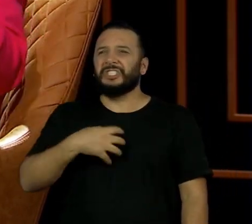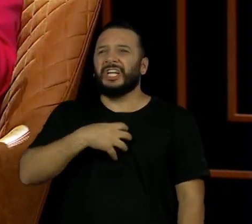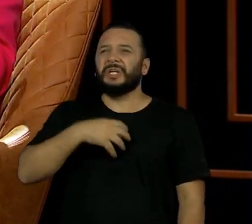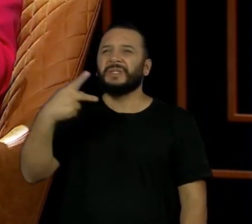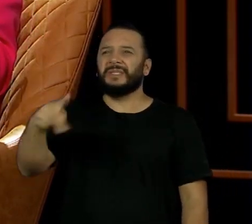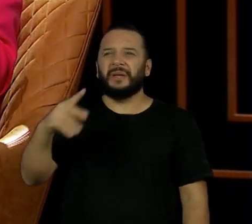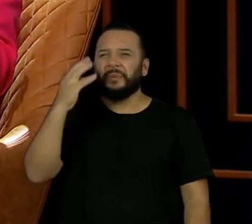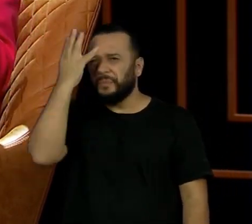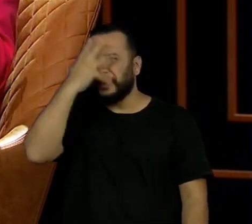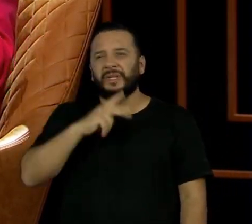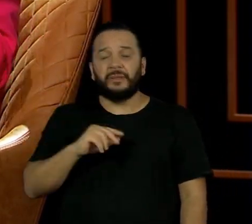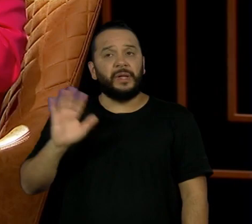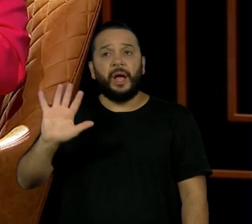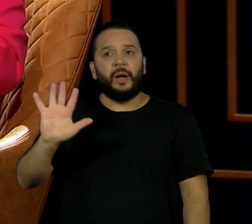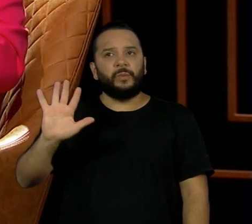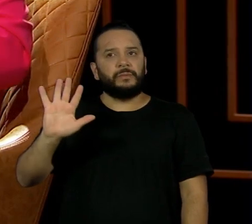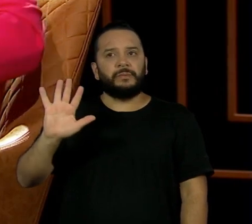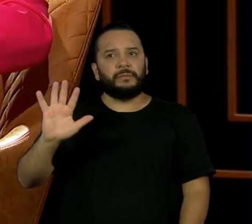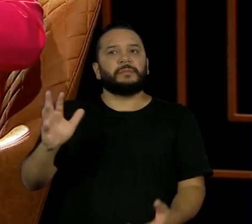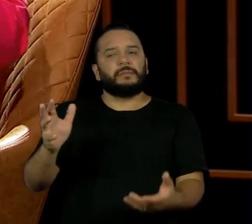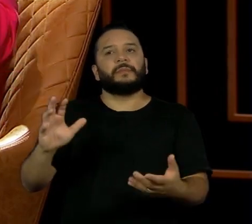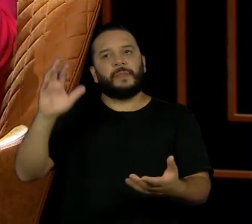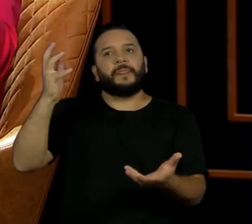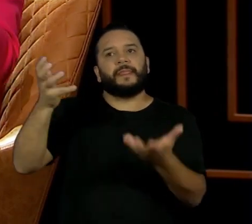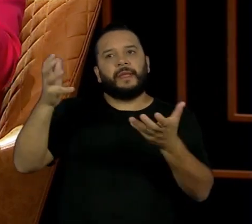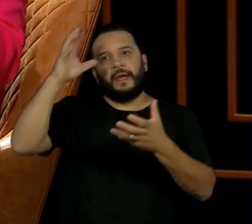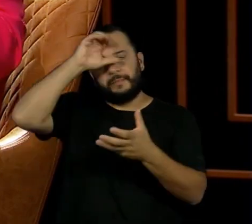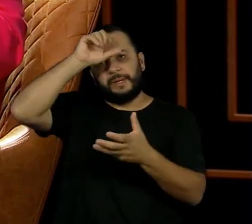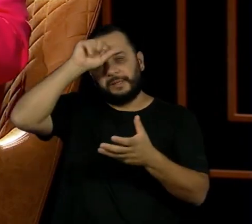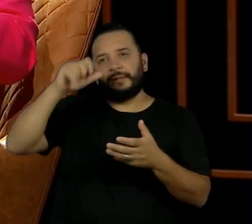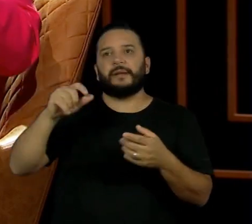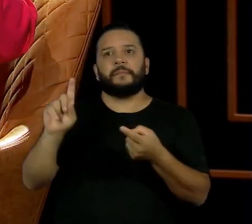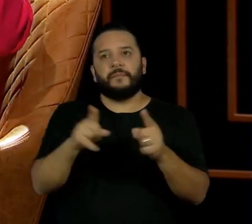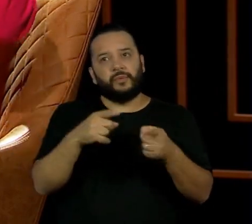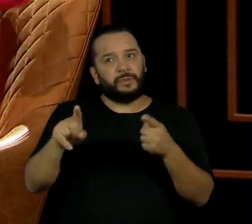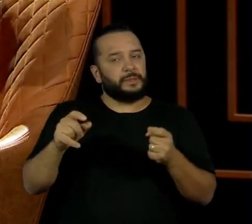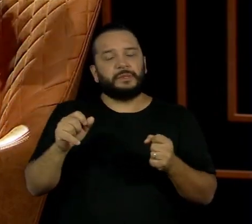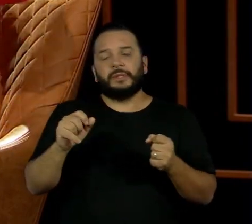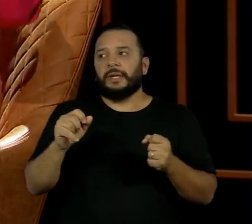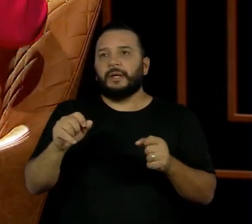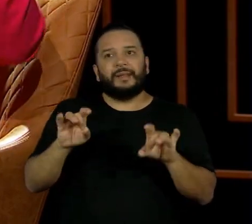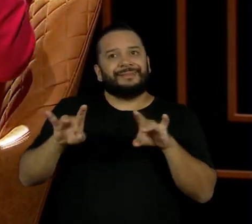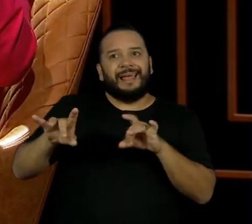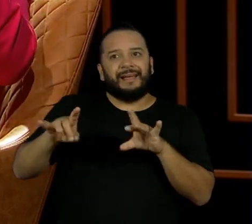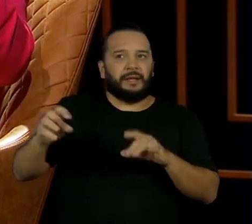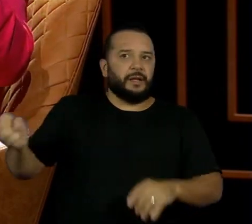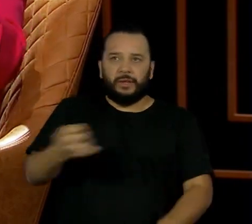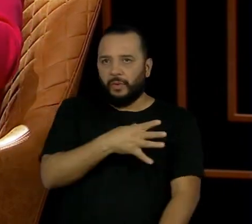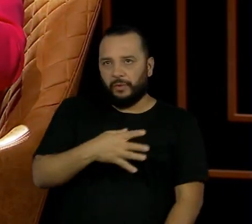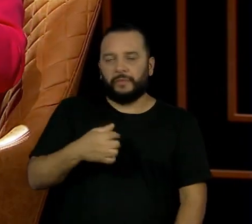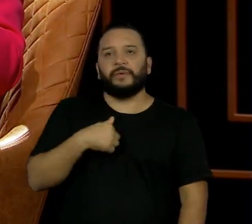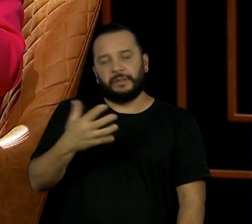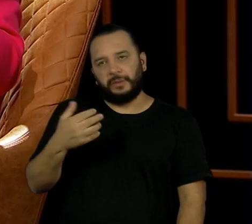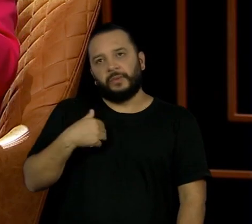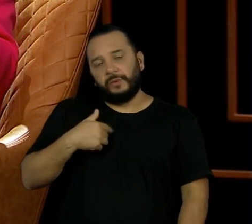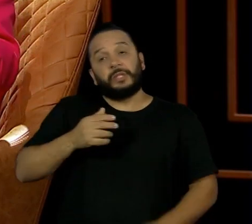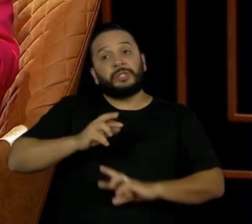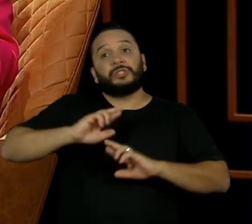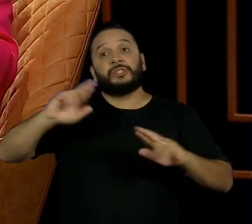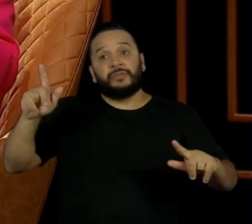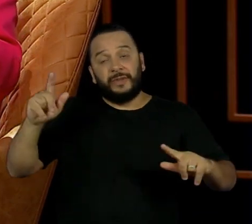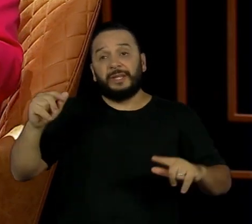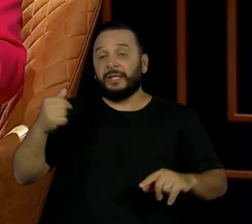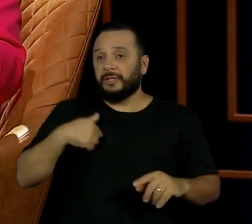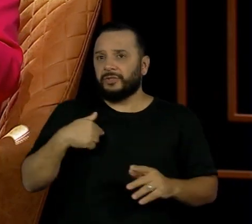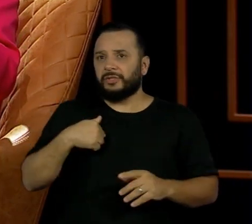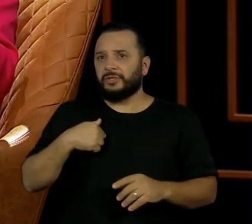não. Falei, olha só, são coisas muito diferentes, são lugares diferentes, regiões diferentes, onde você tem que usar a sua